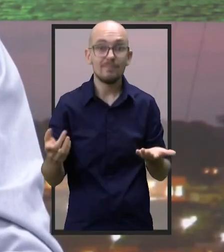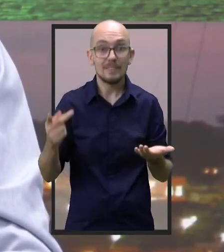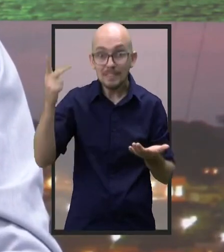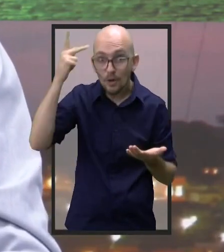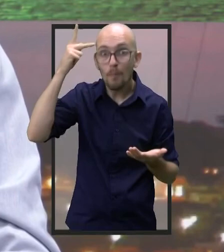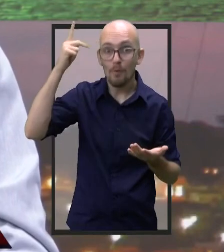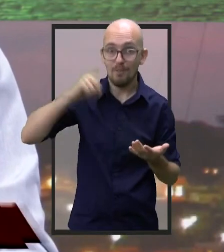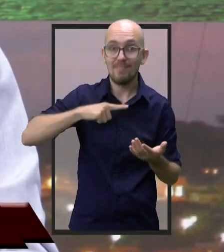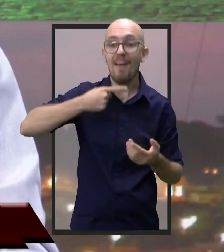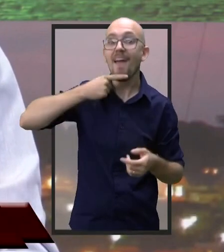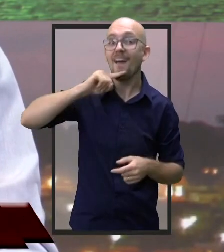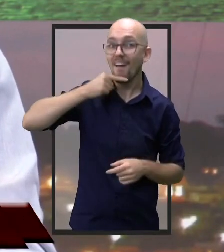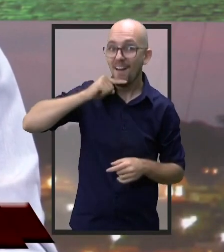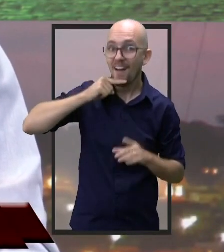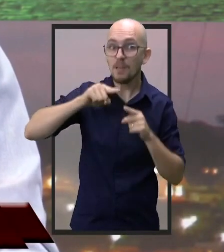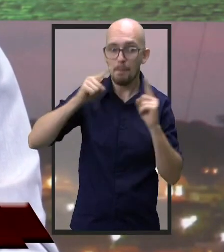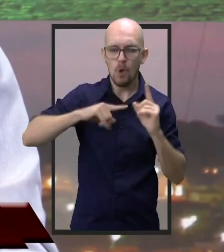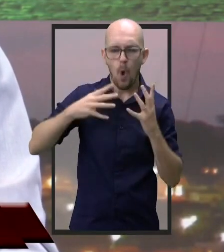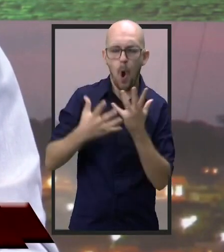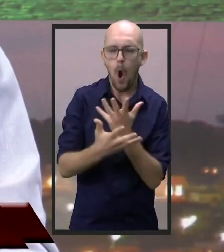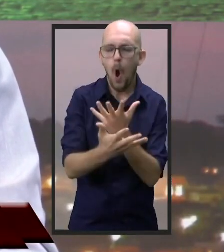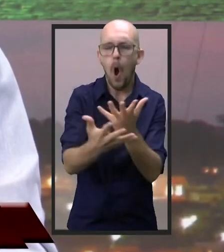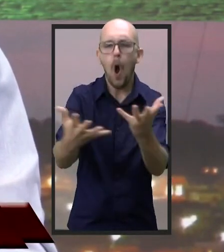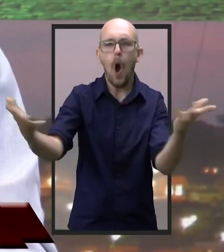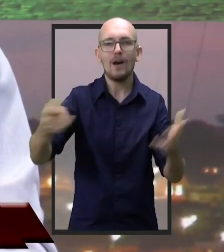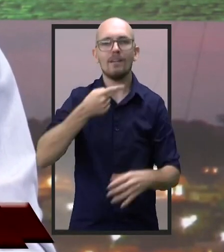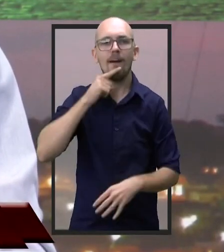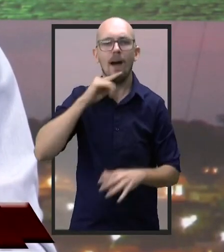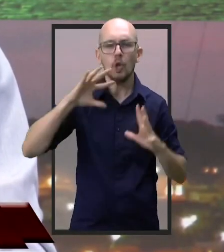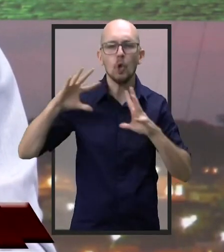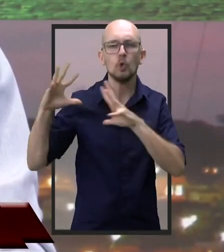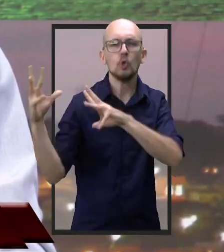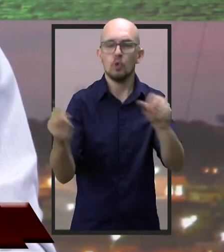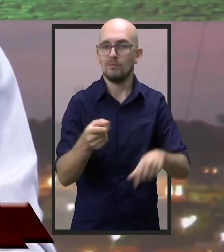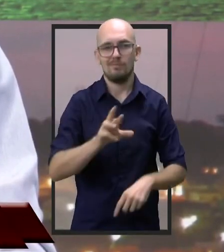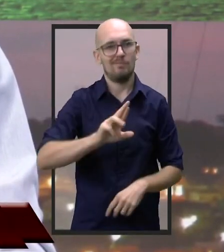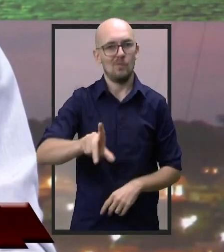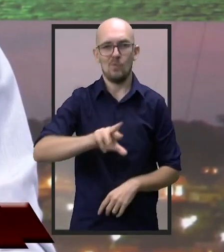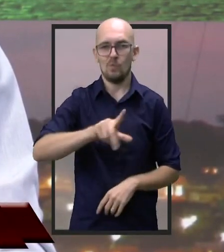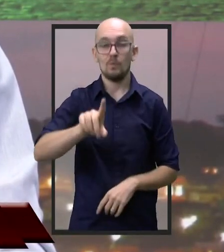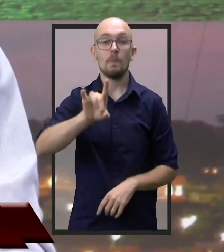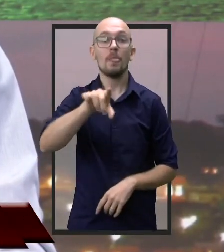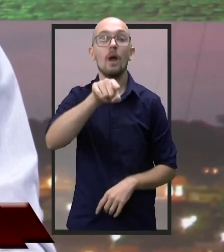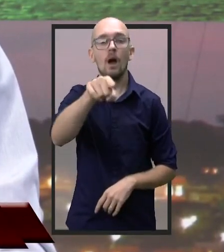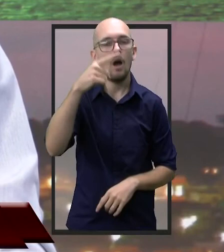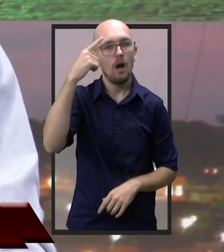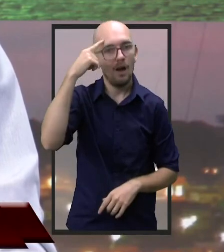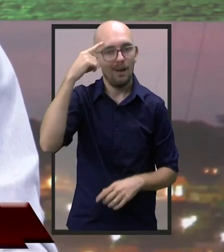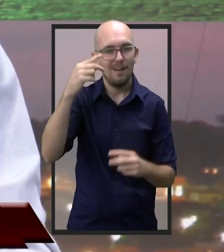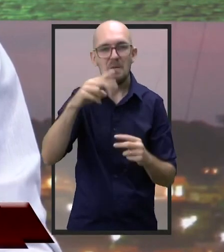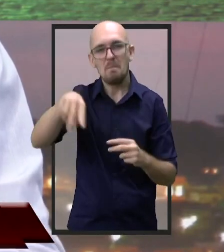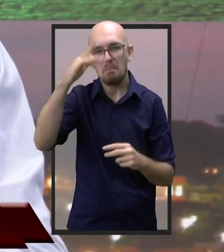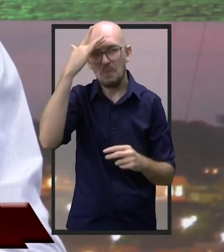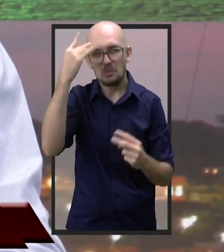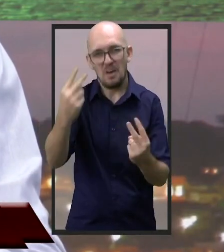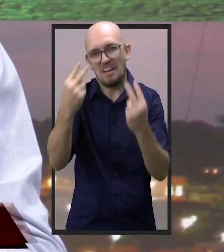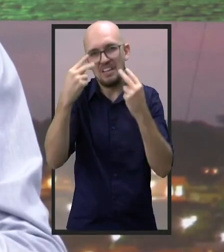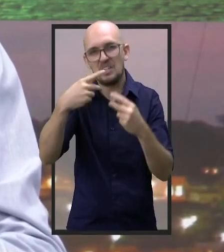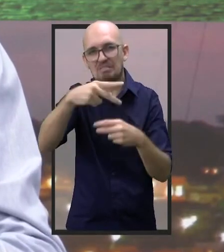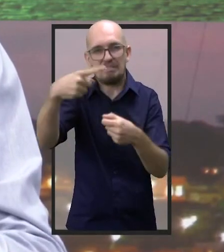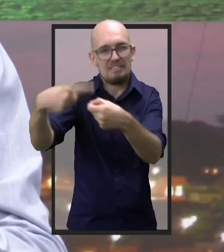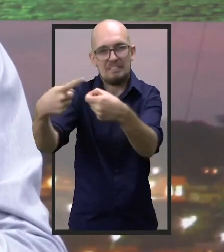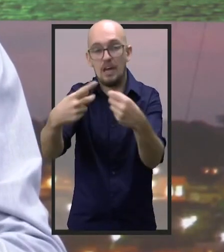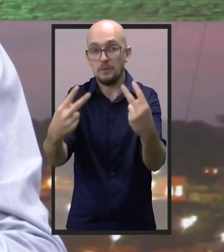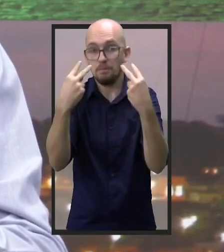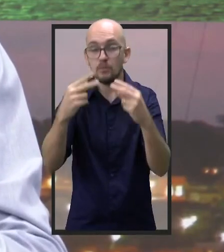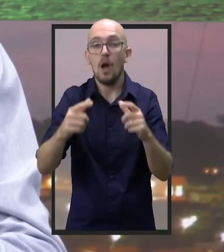sua ocupação territorial em cana. Né? Para sua surpresa, você aí da sua cidade que está nos assistindo, a maior